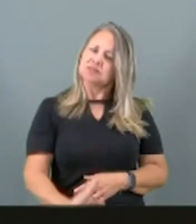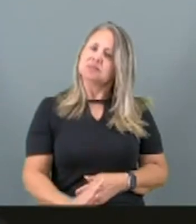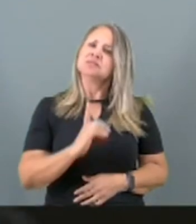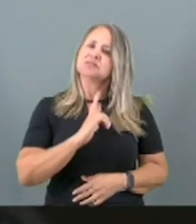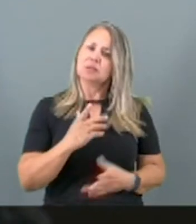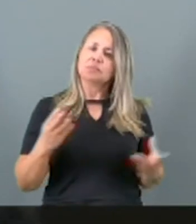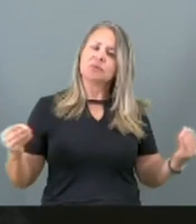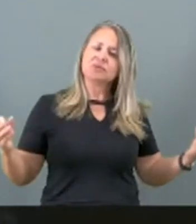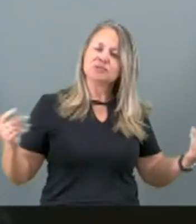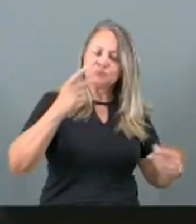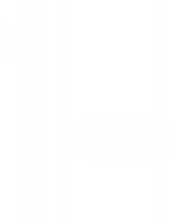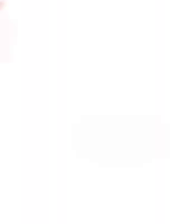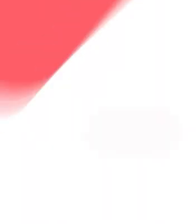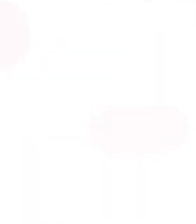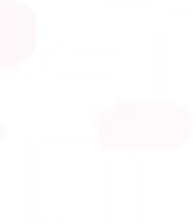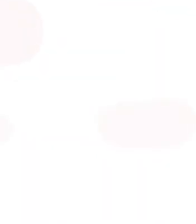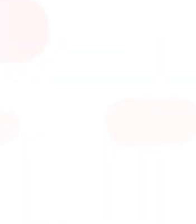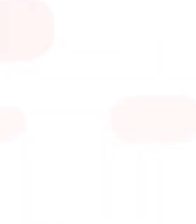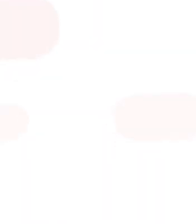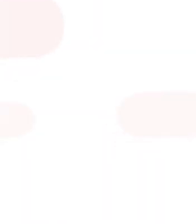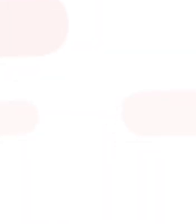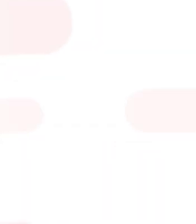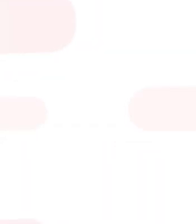jogando e doando dinheiro